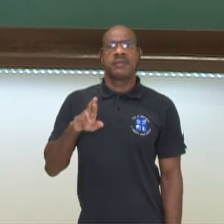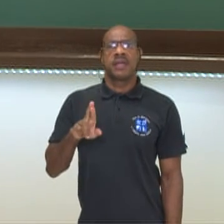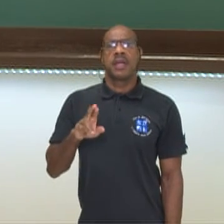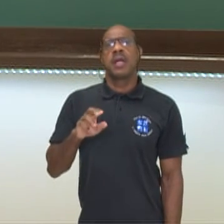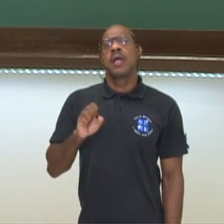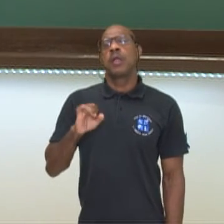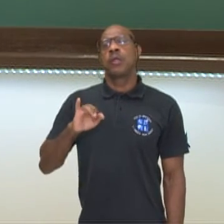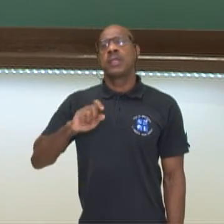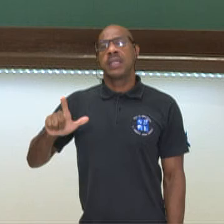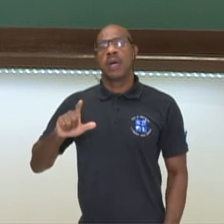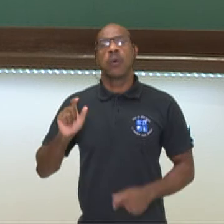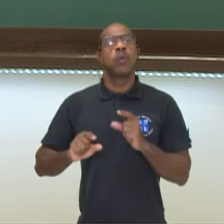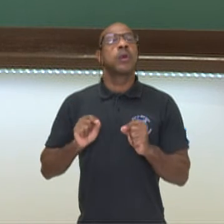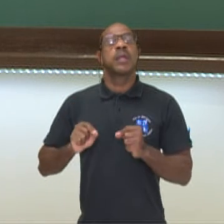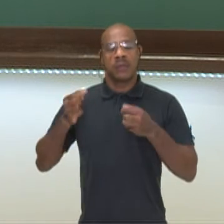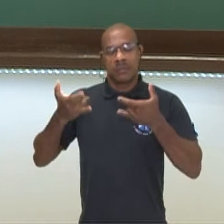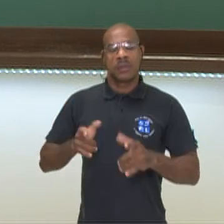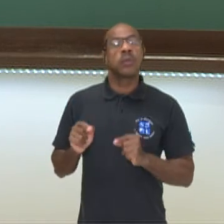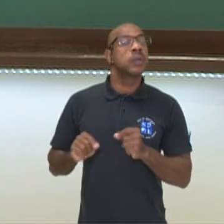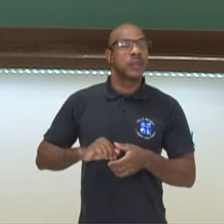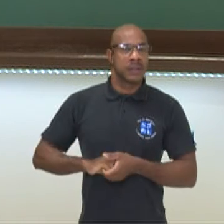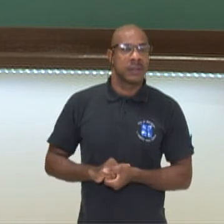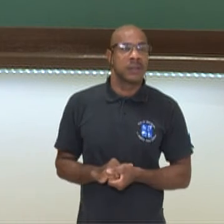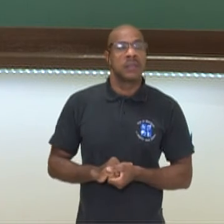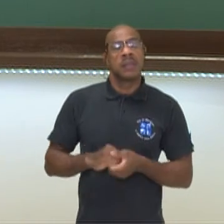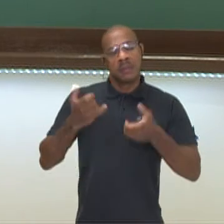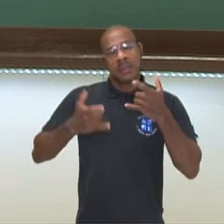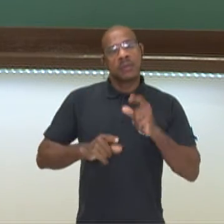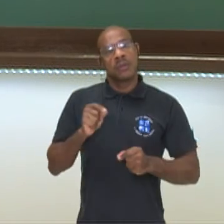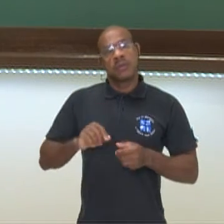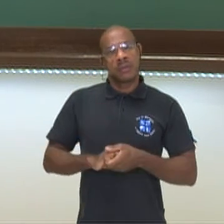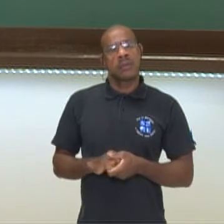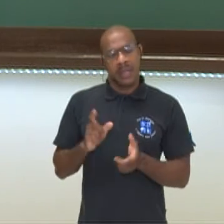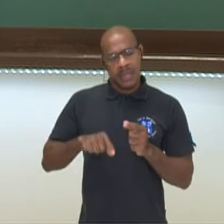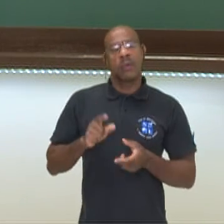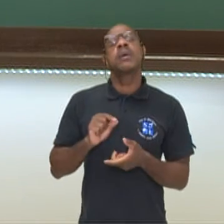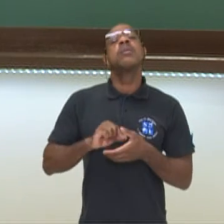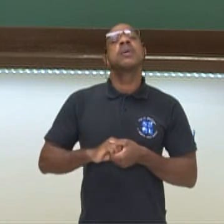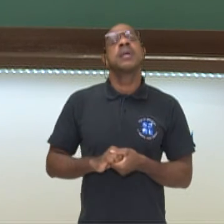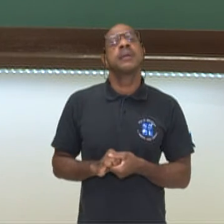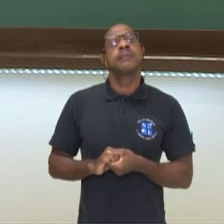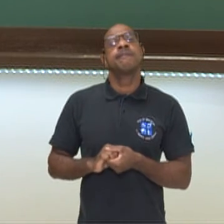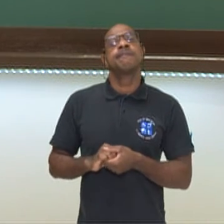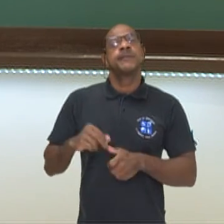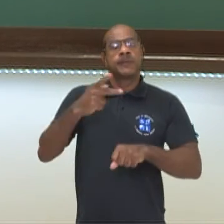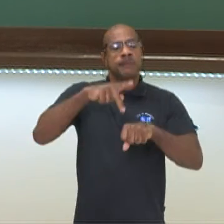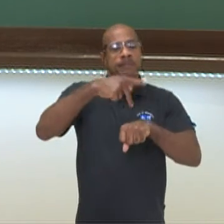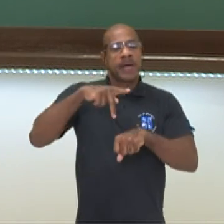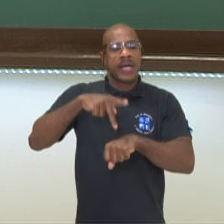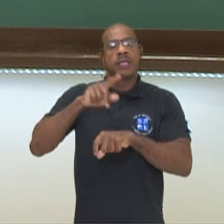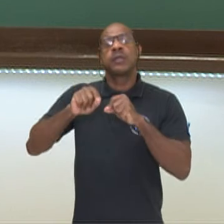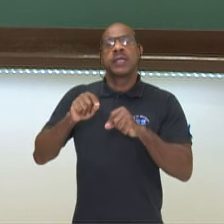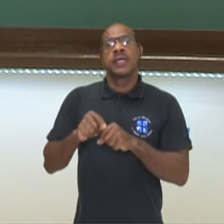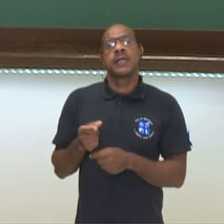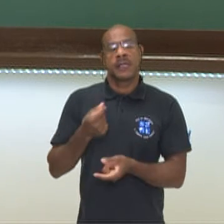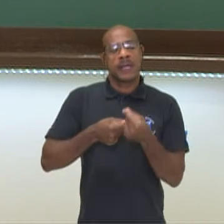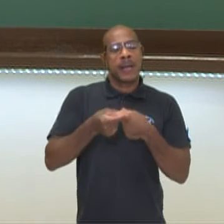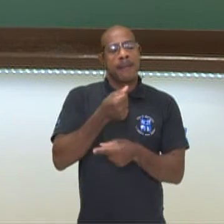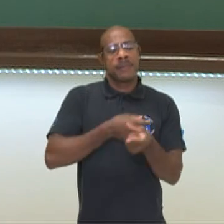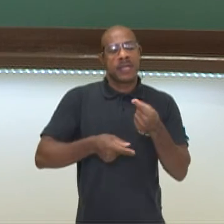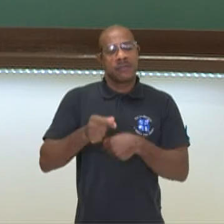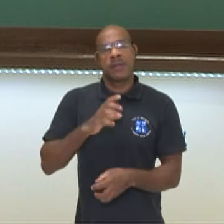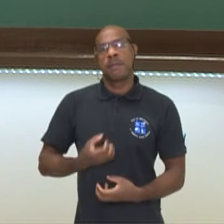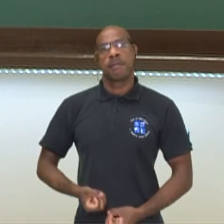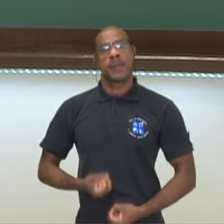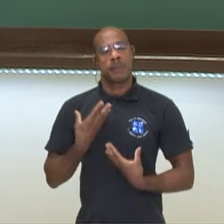agora, nessa última questão, nós estamos falando de estados capitalistas, né? São perspectivas diferentes do